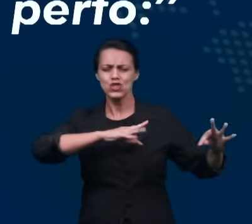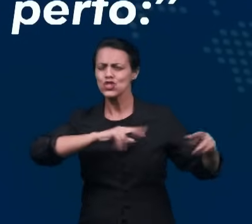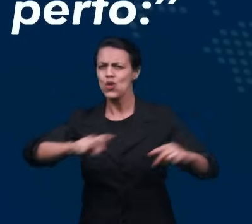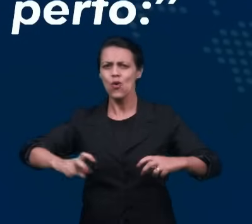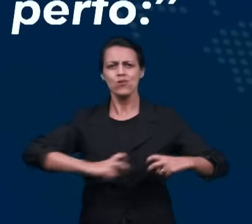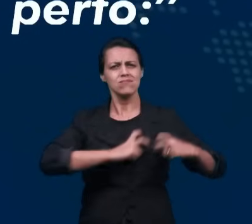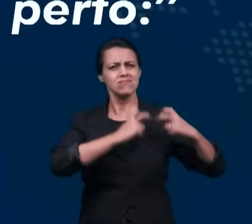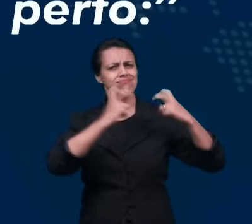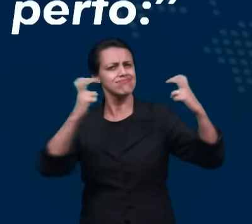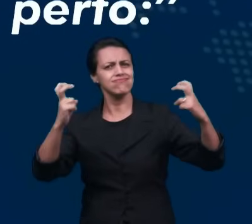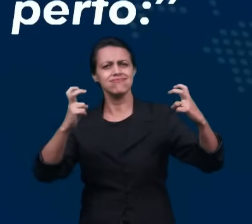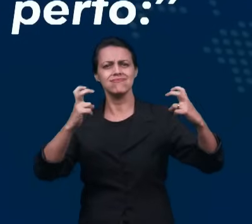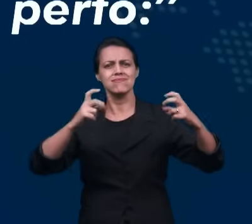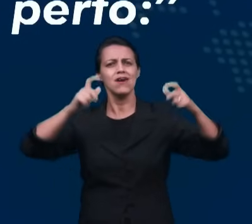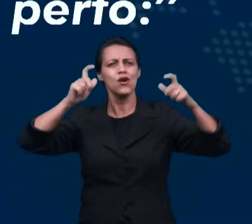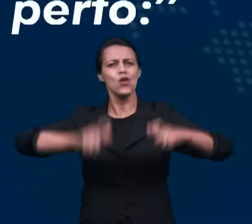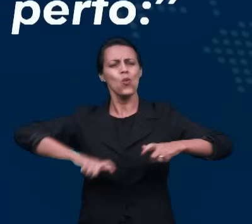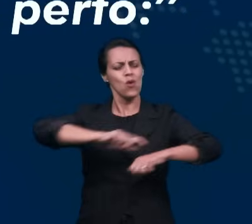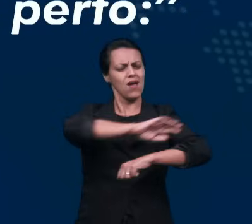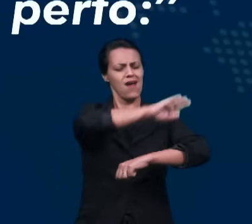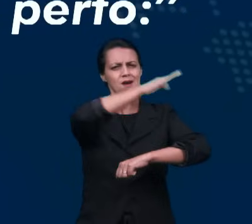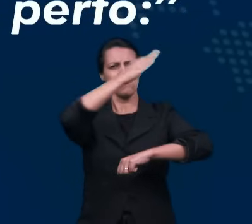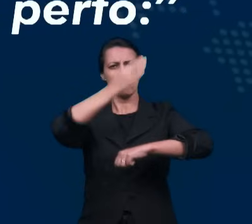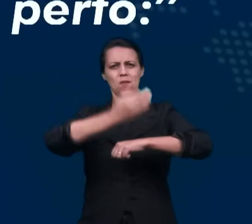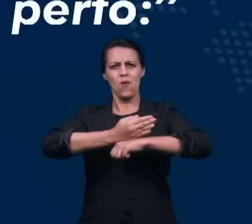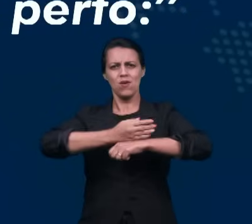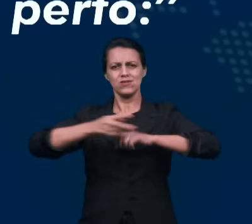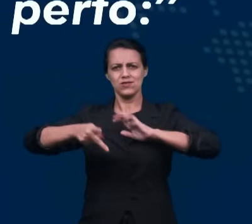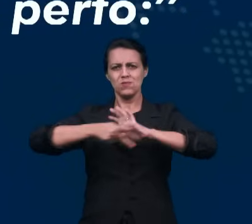voz no monte da minha santidade.